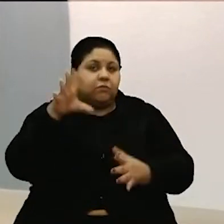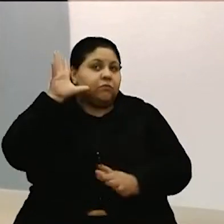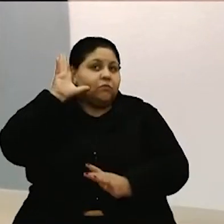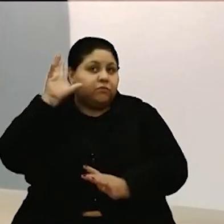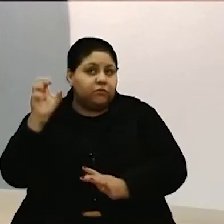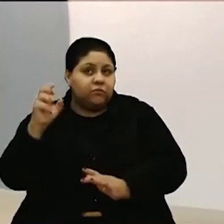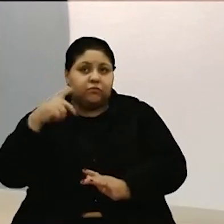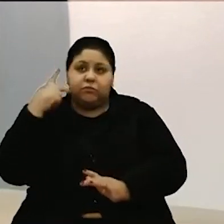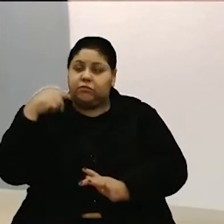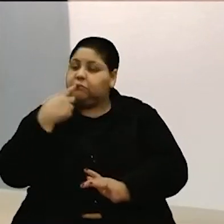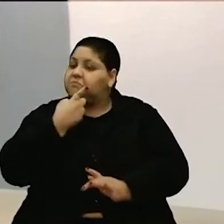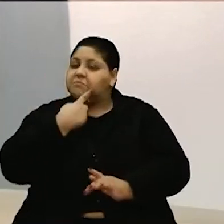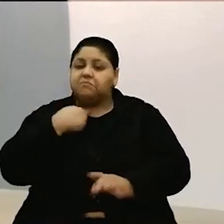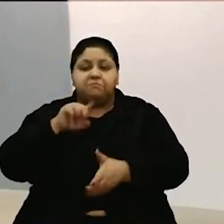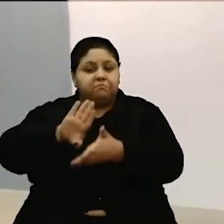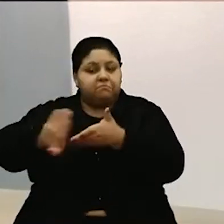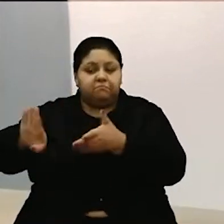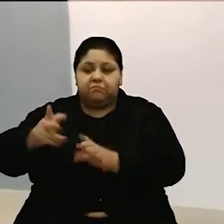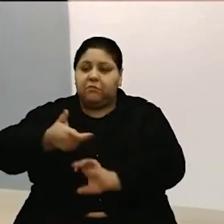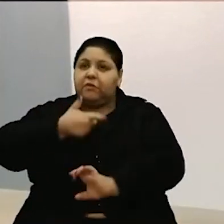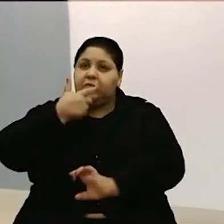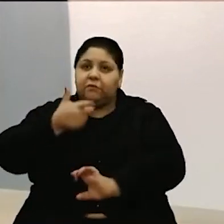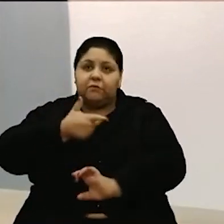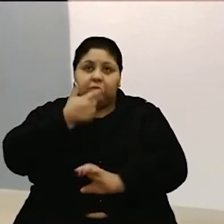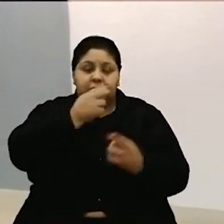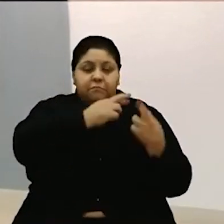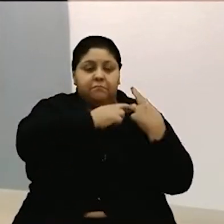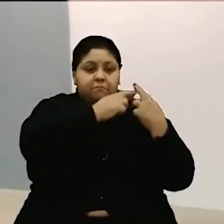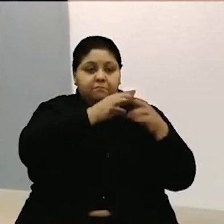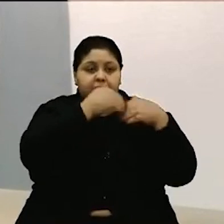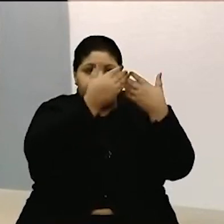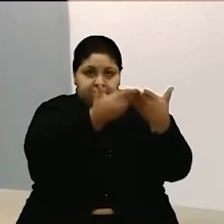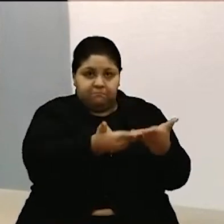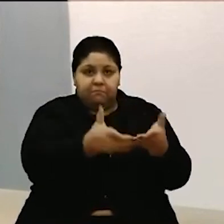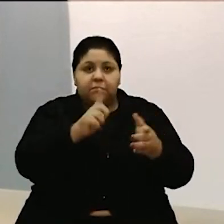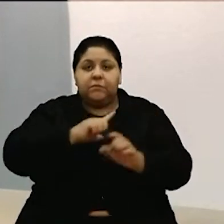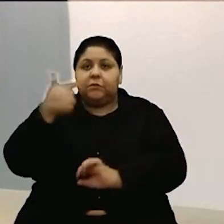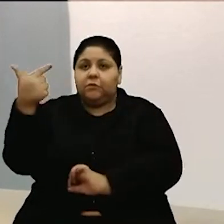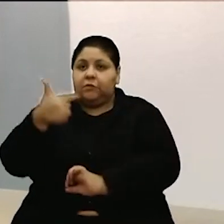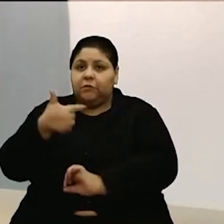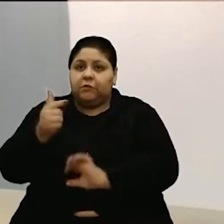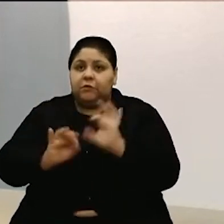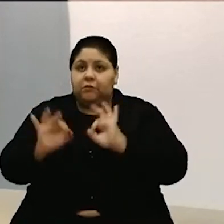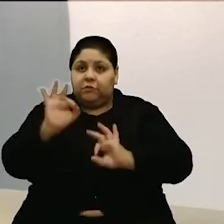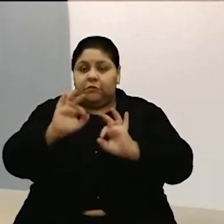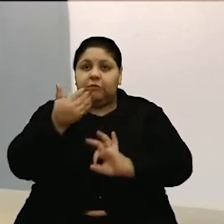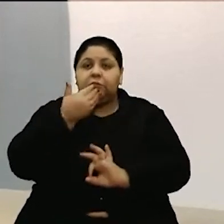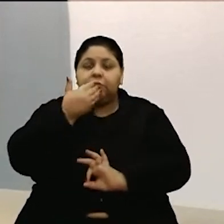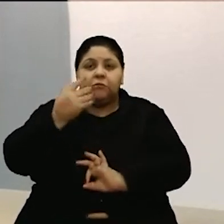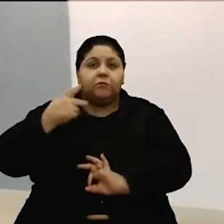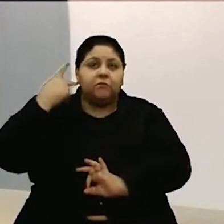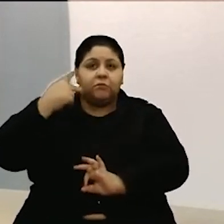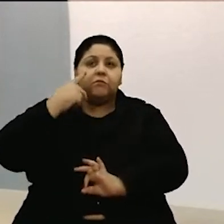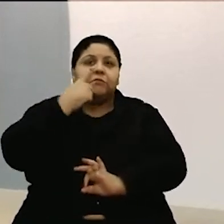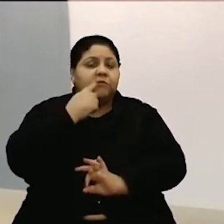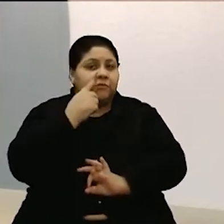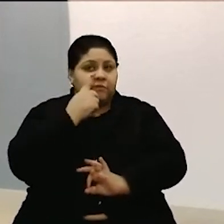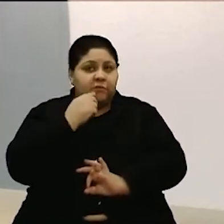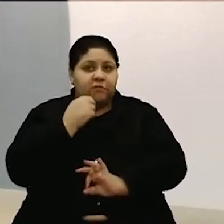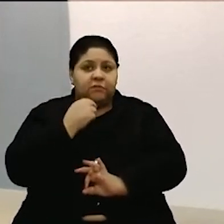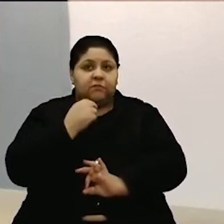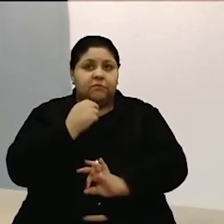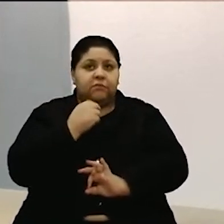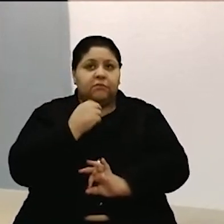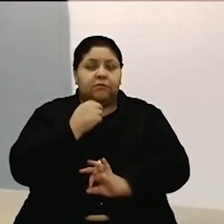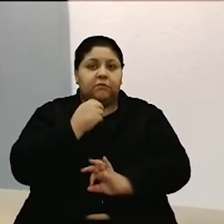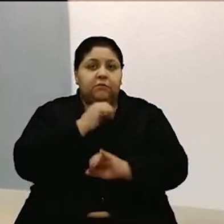não gostaria de retirar aquela fala, então é da responsabilidade dele. Temos uma segunda questão de ordem solicitada pela vereadora Rose Frigerio, questionamento ao